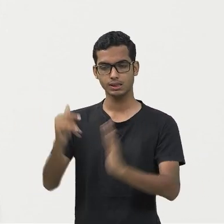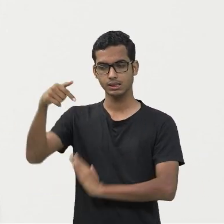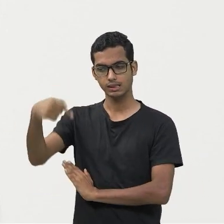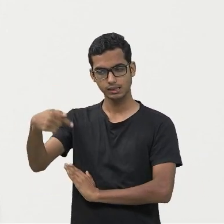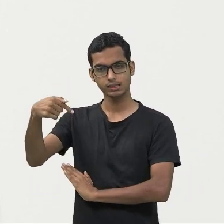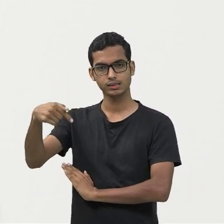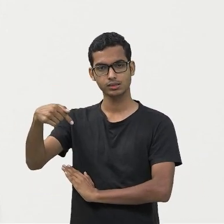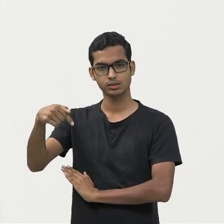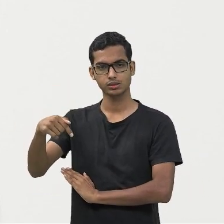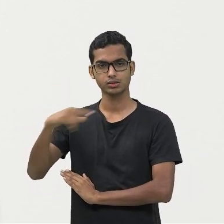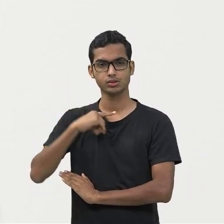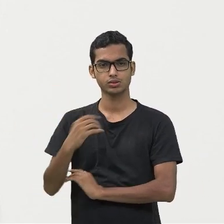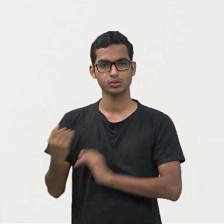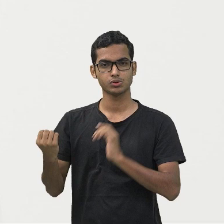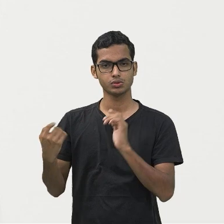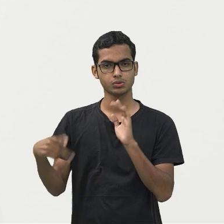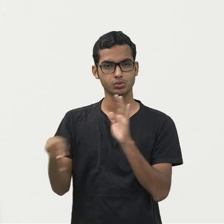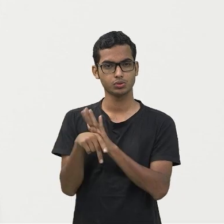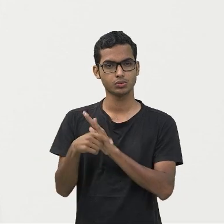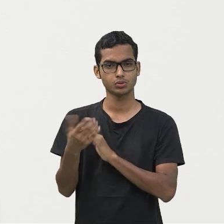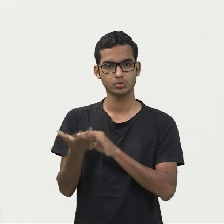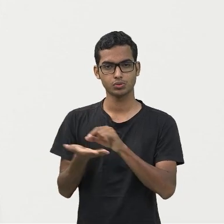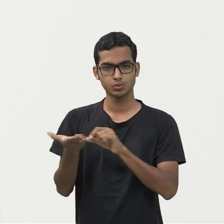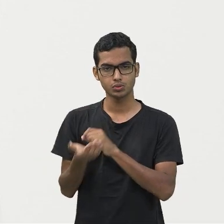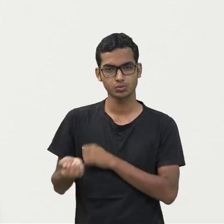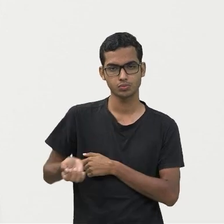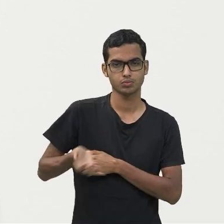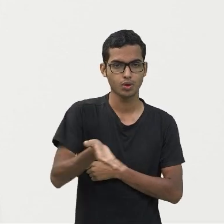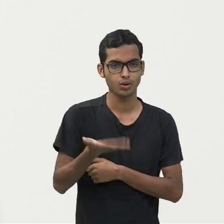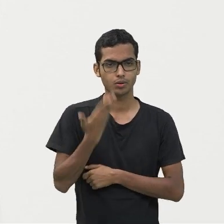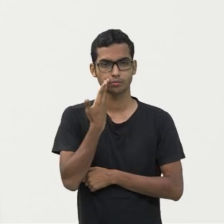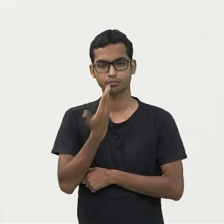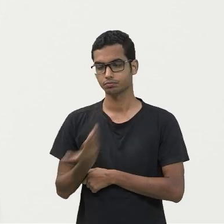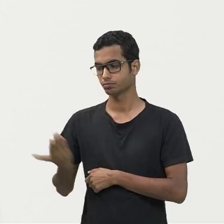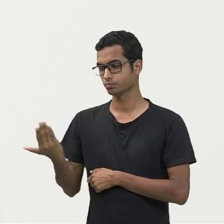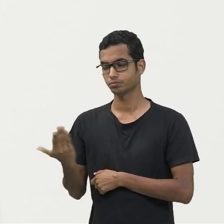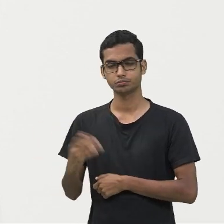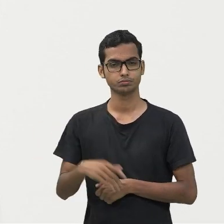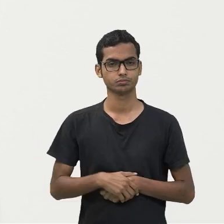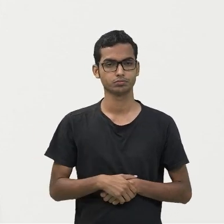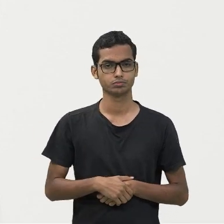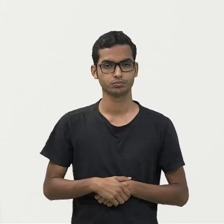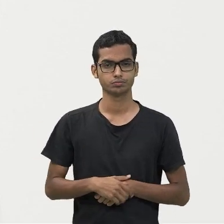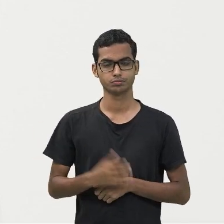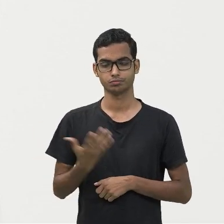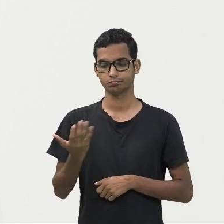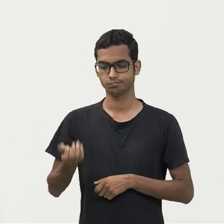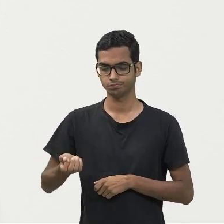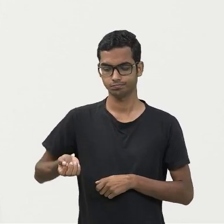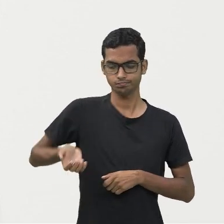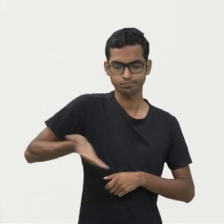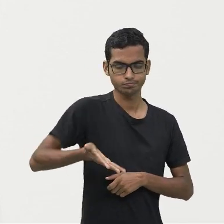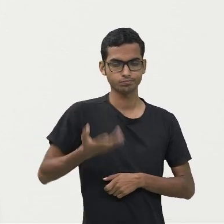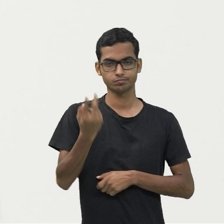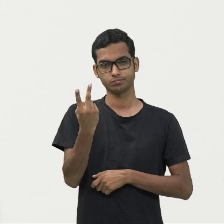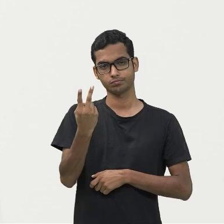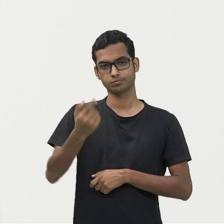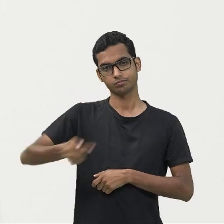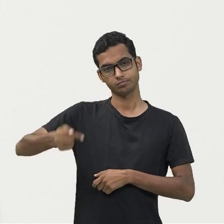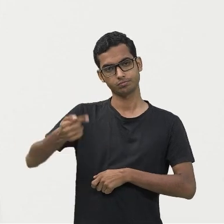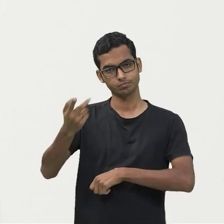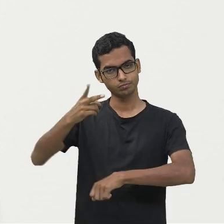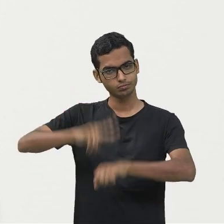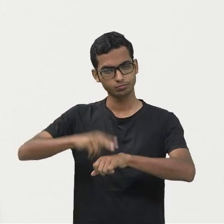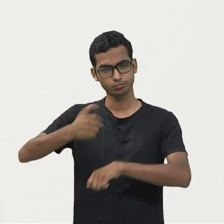um dado, tá? Então, por 7 vezes. Então, a gente vai lançar um dado 7 vezes, ok? No